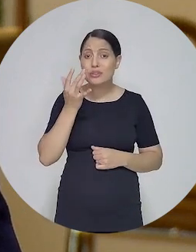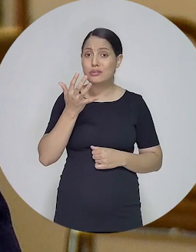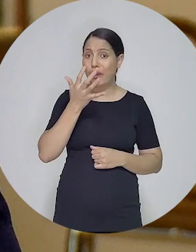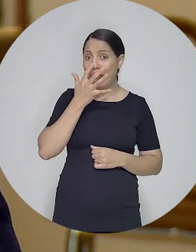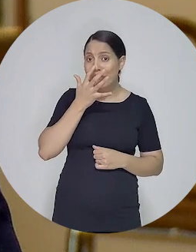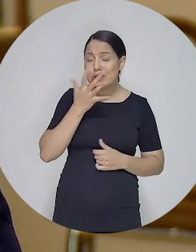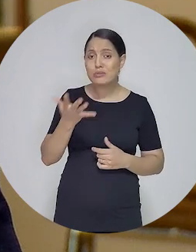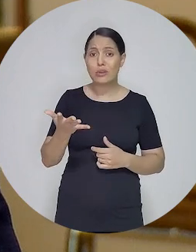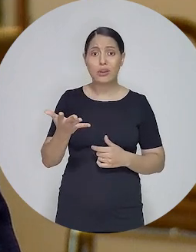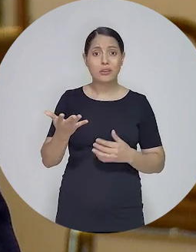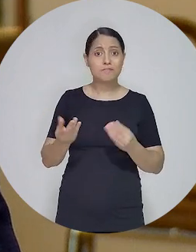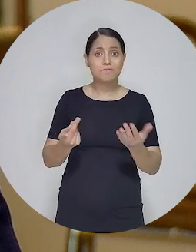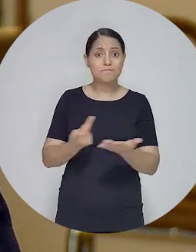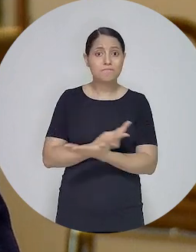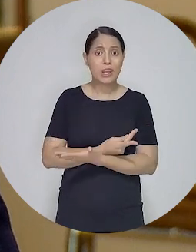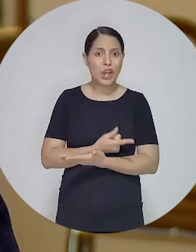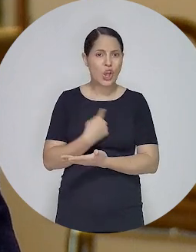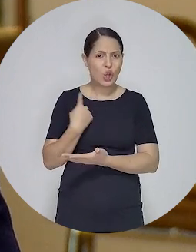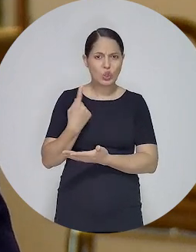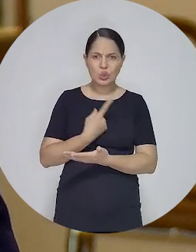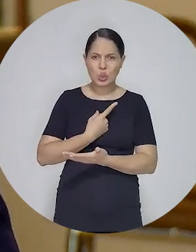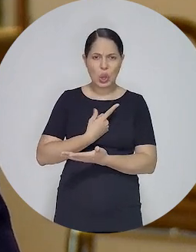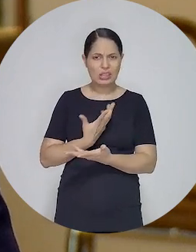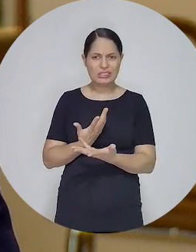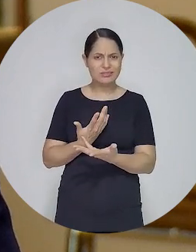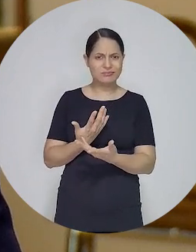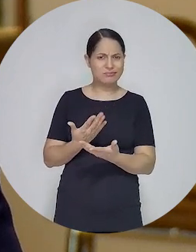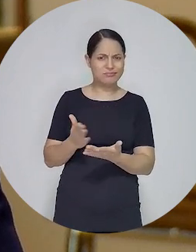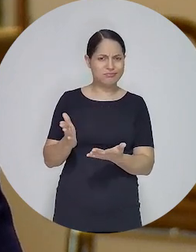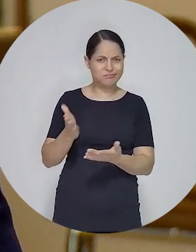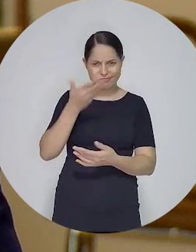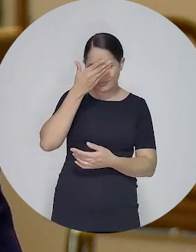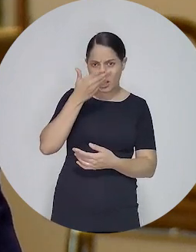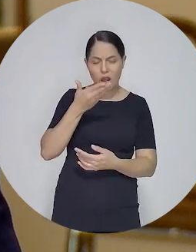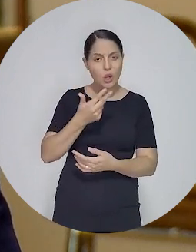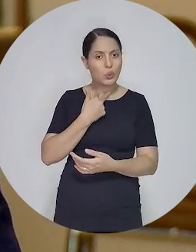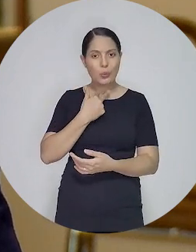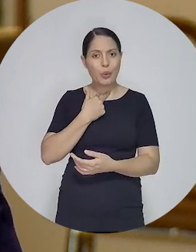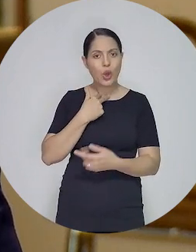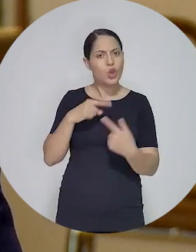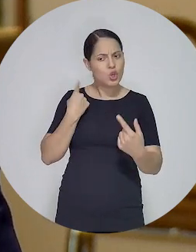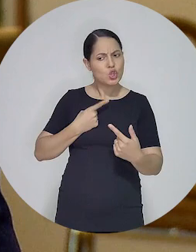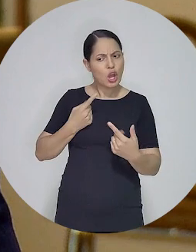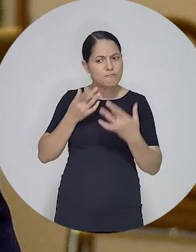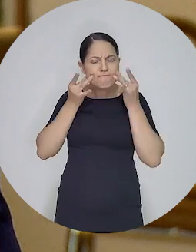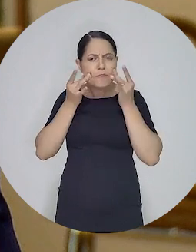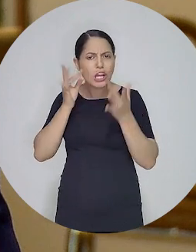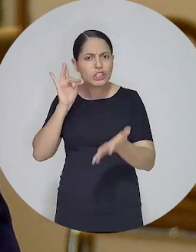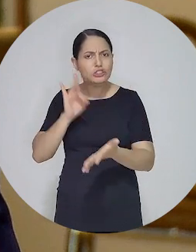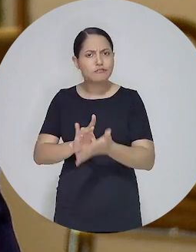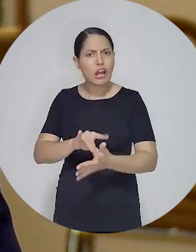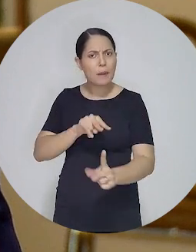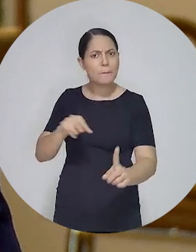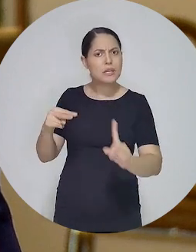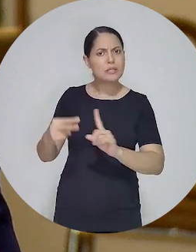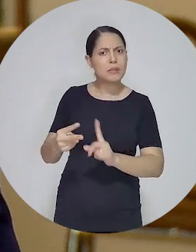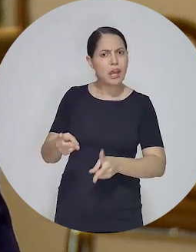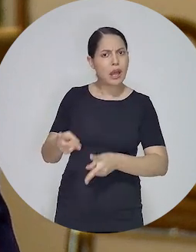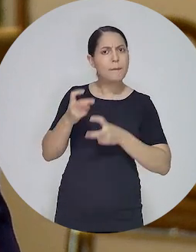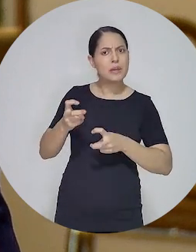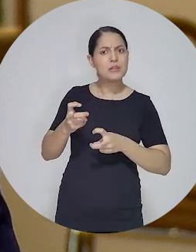o sol com a peneira. Nós temos que encarar com responsabilidade essa realidade. E fazer essa redignificação é fazer uma aproximação,